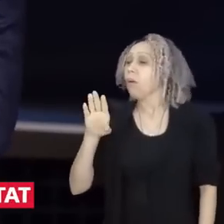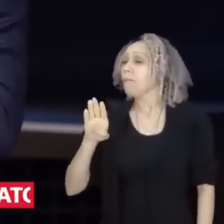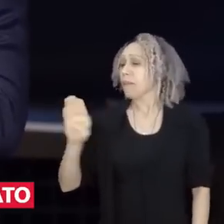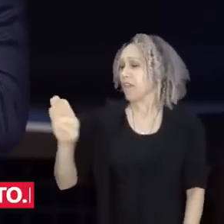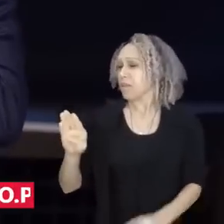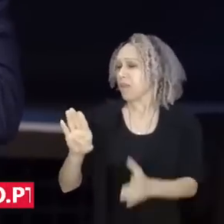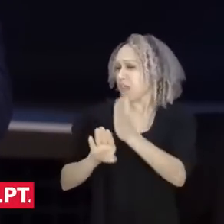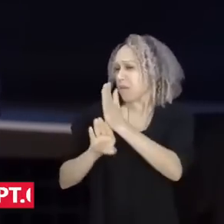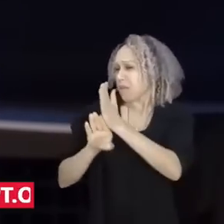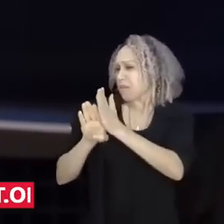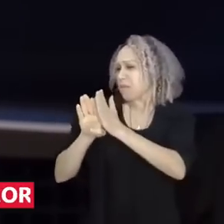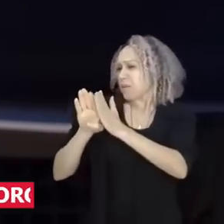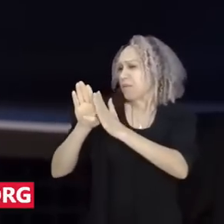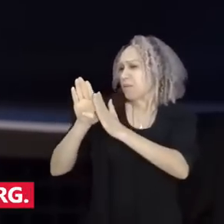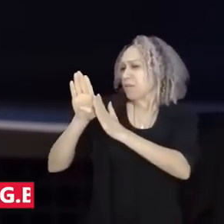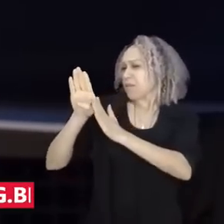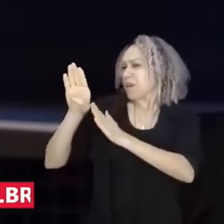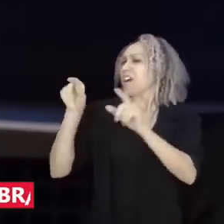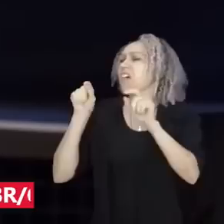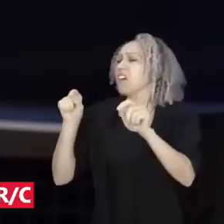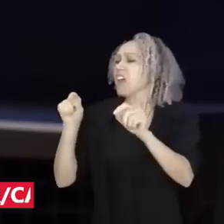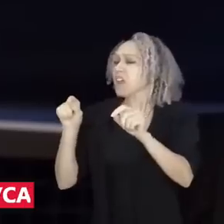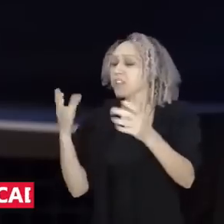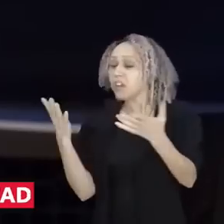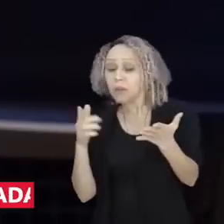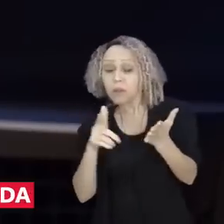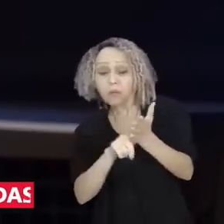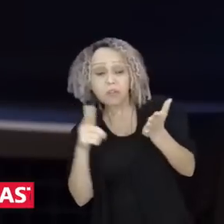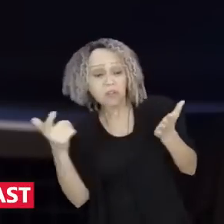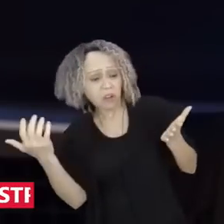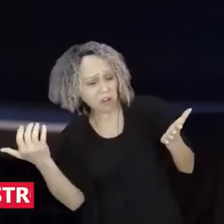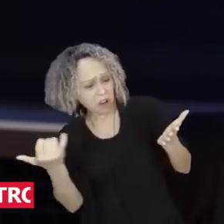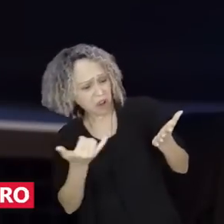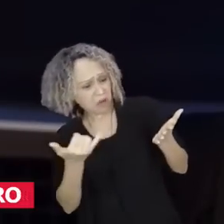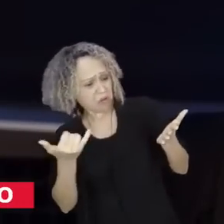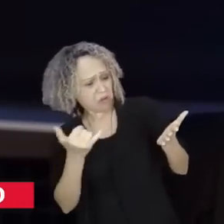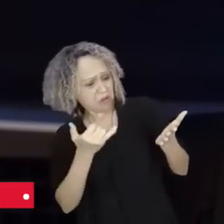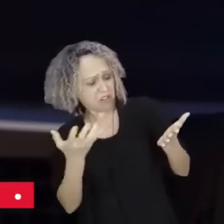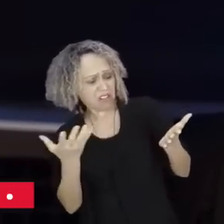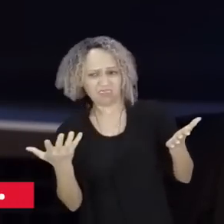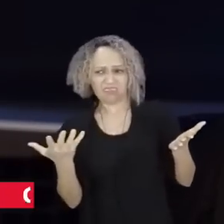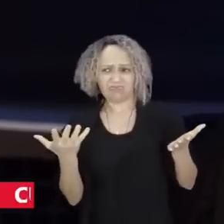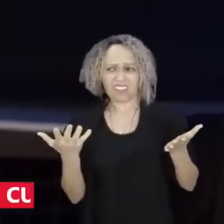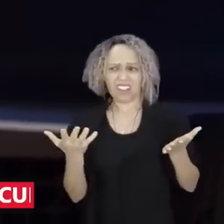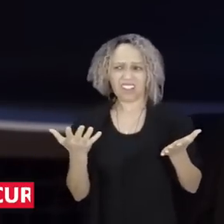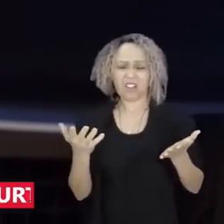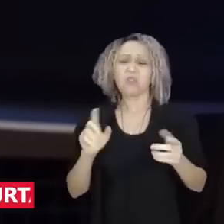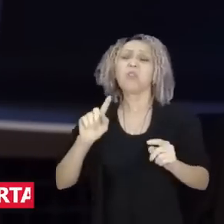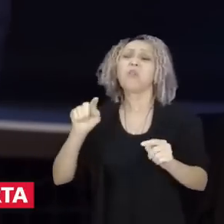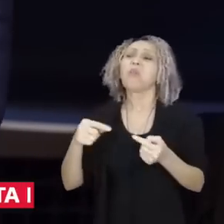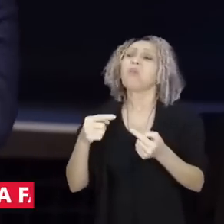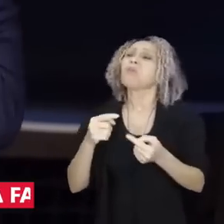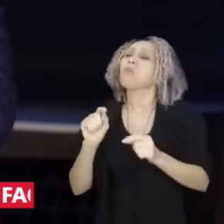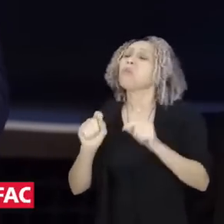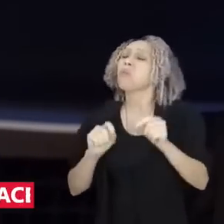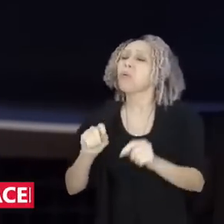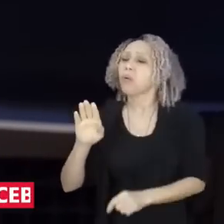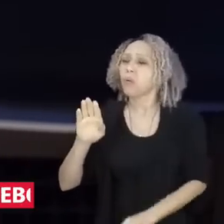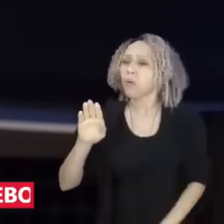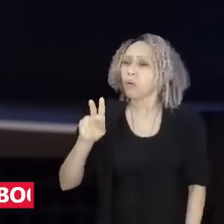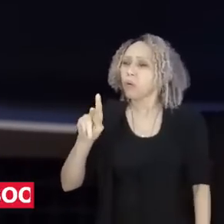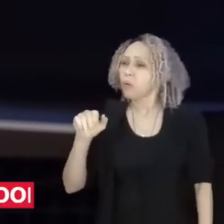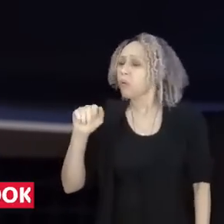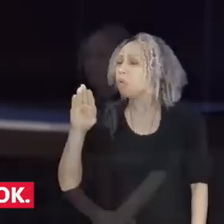do PIB só tem sentido se a gente distribuir o crescimento com aqueles que produziram o crescimento, que é o